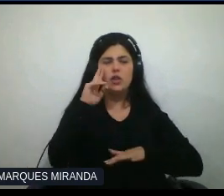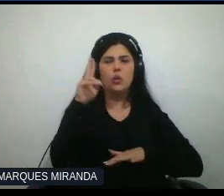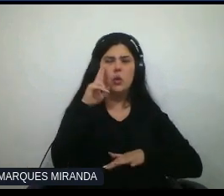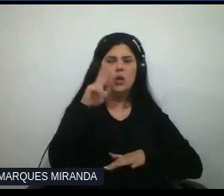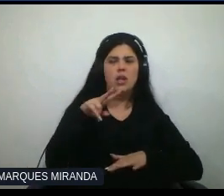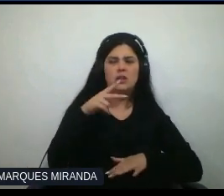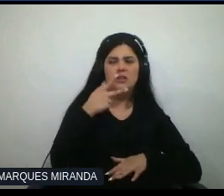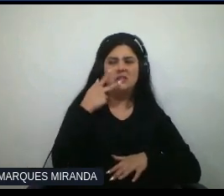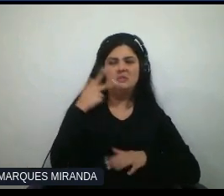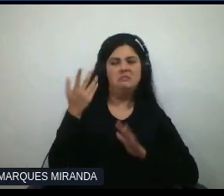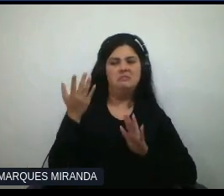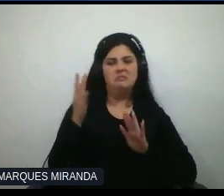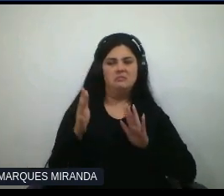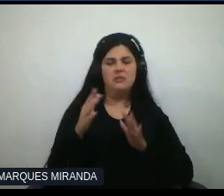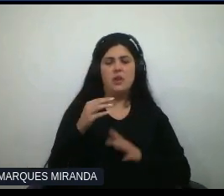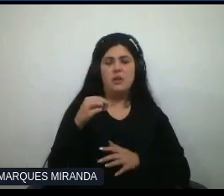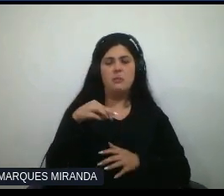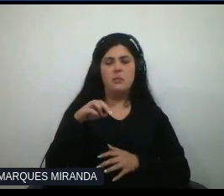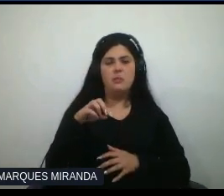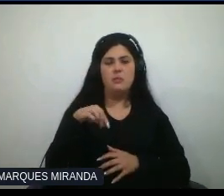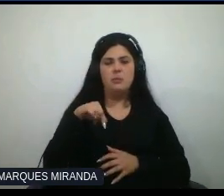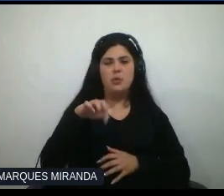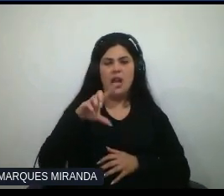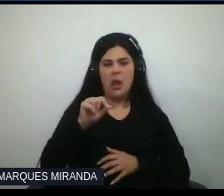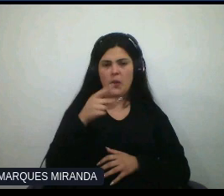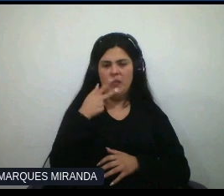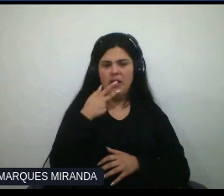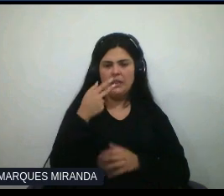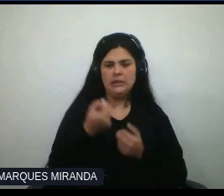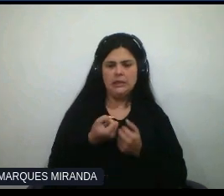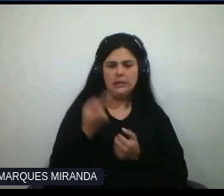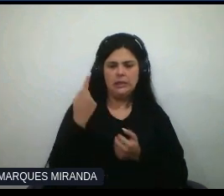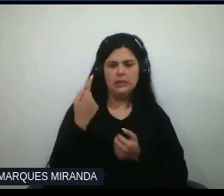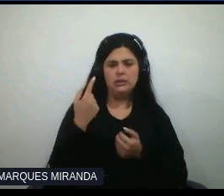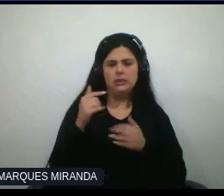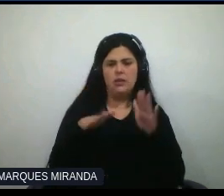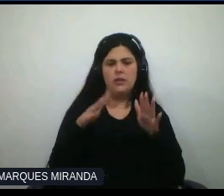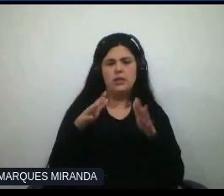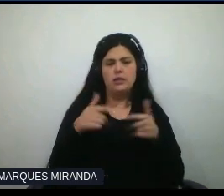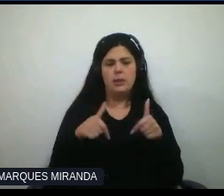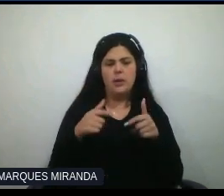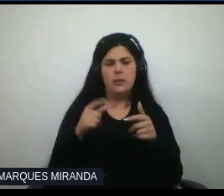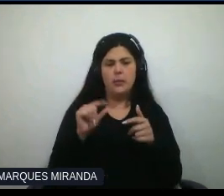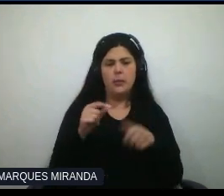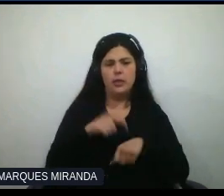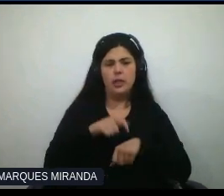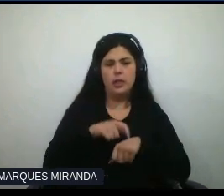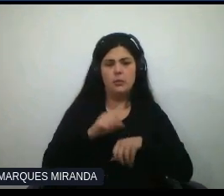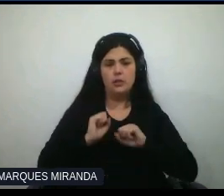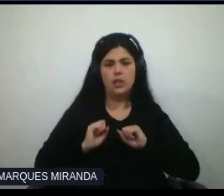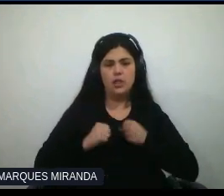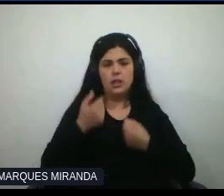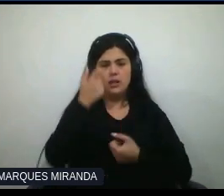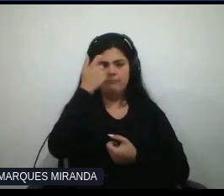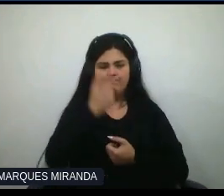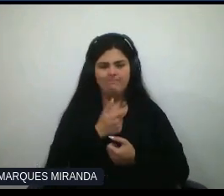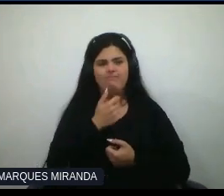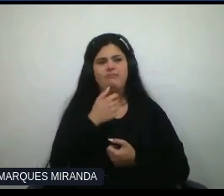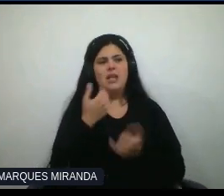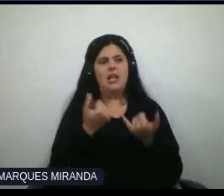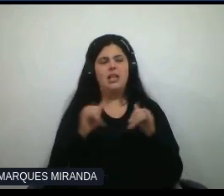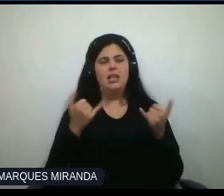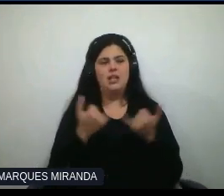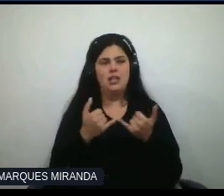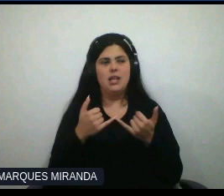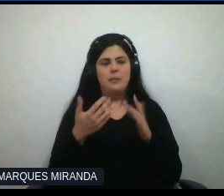falando: Murilo fala estranho. Talvez ali eu duraria pouco tempo. E o quanto que eu não dedicaria do meu eu, da minha energia